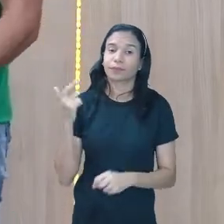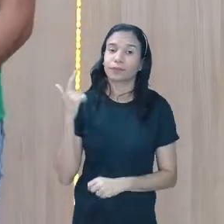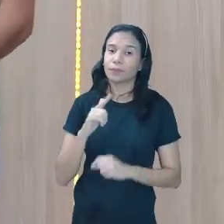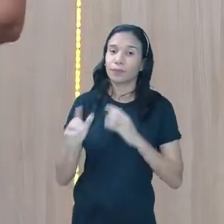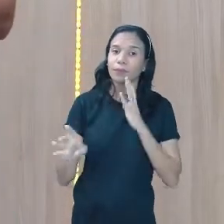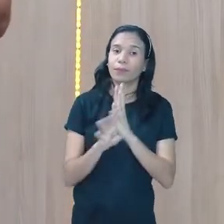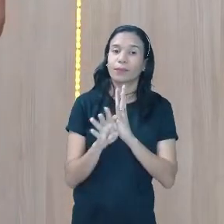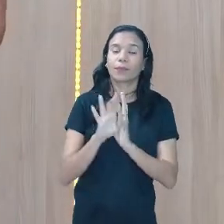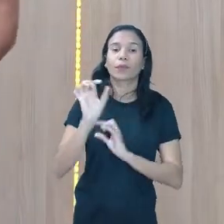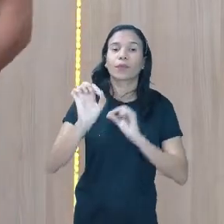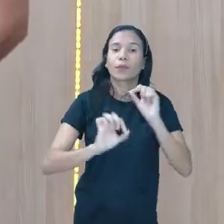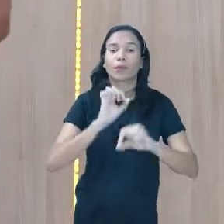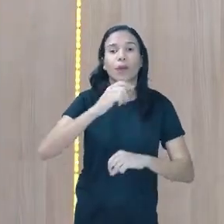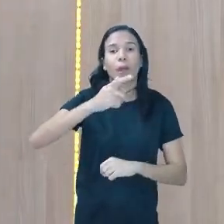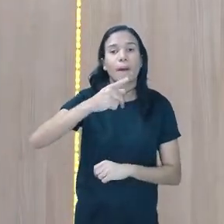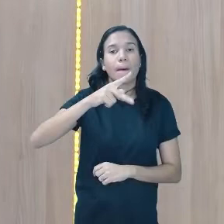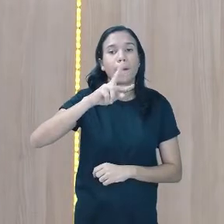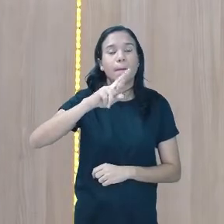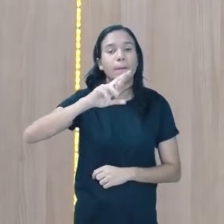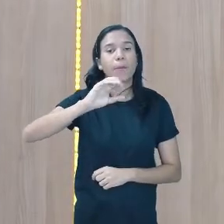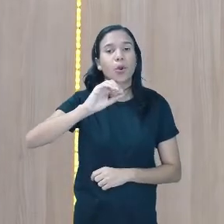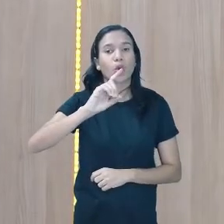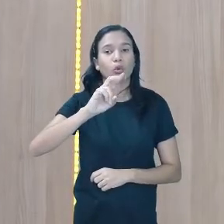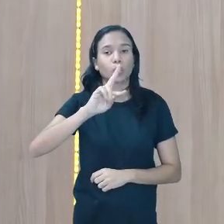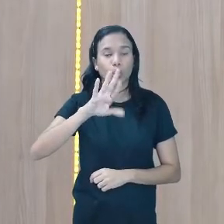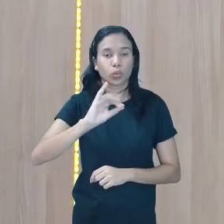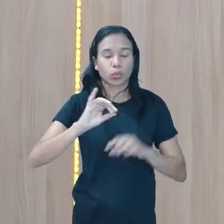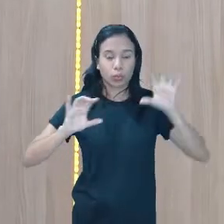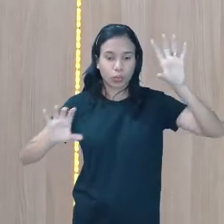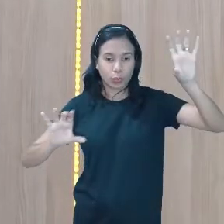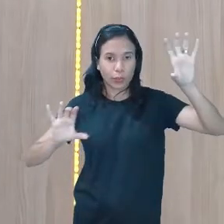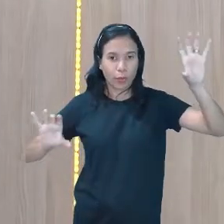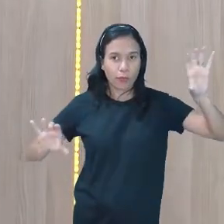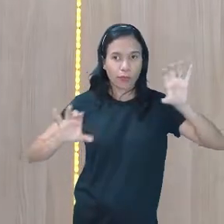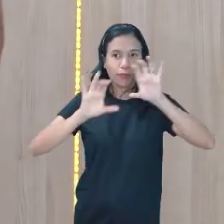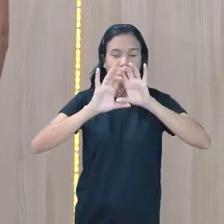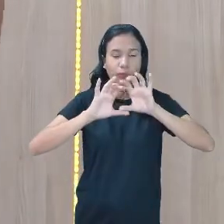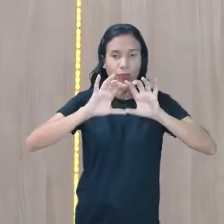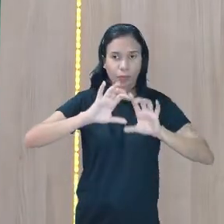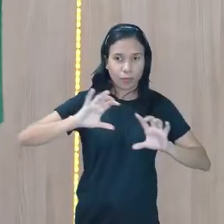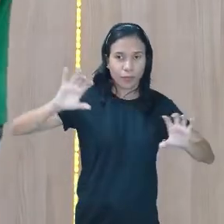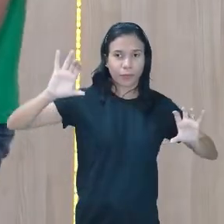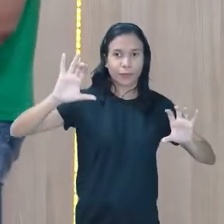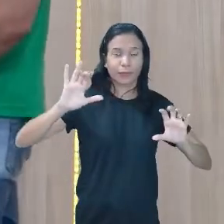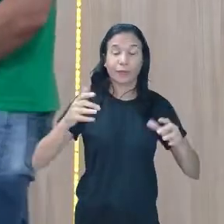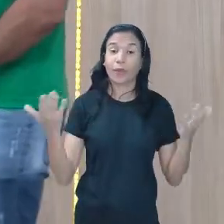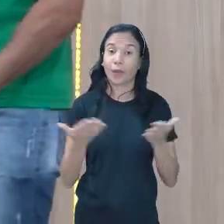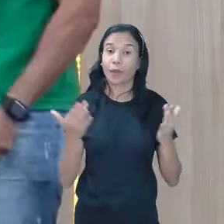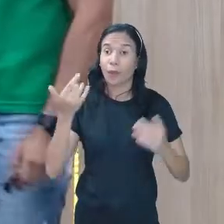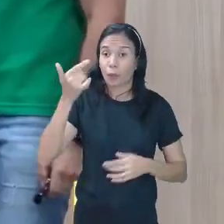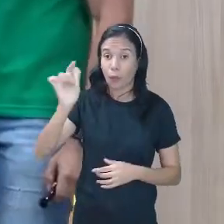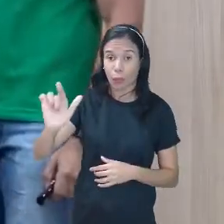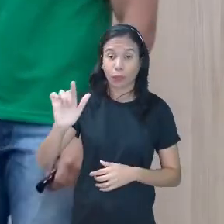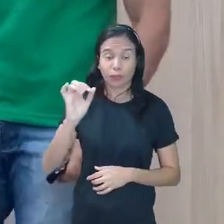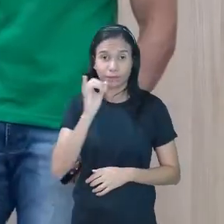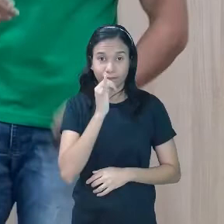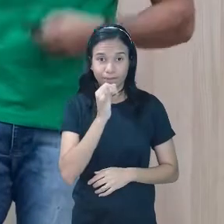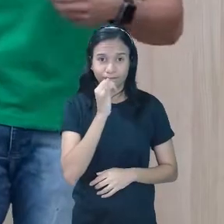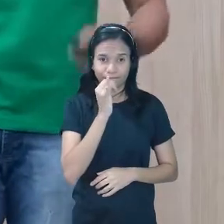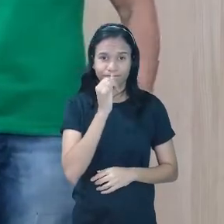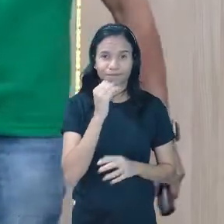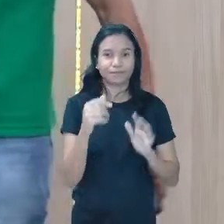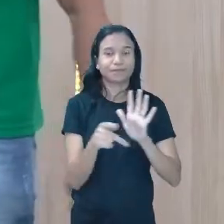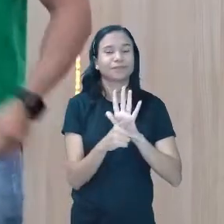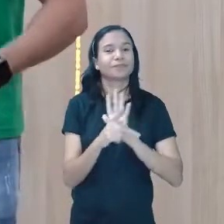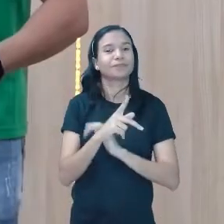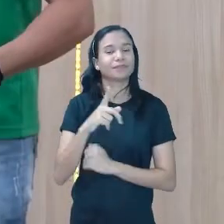a gente fala que é o produto dos meios pelos extremos. Tá joia? Vamos ver uma outra situação aqui, um